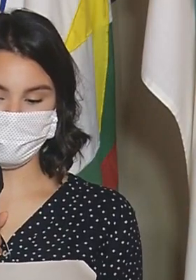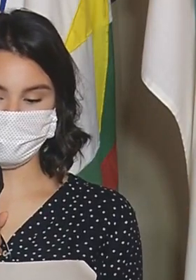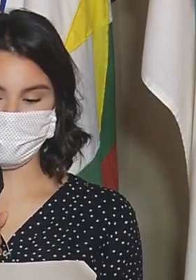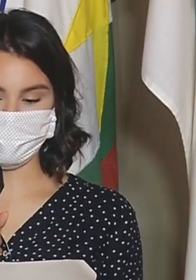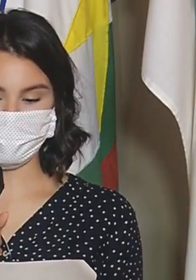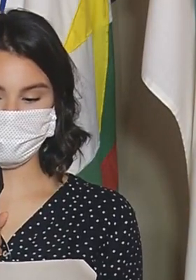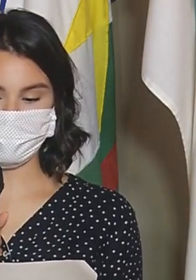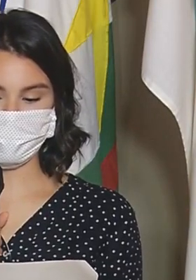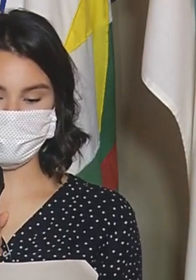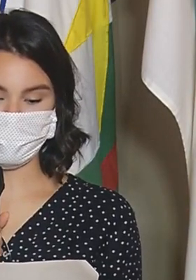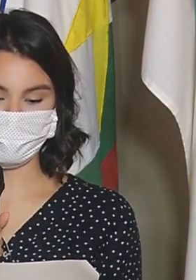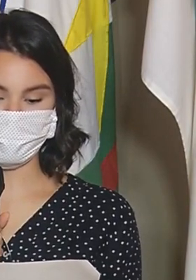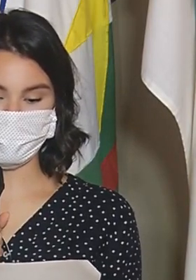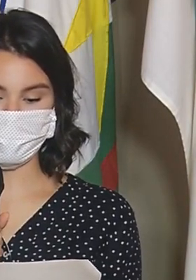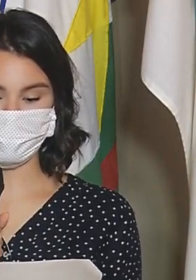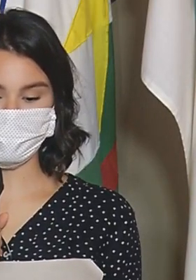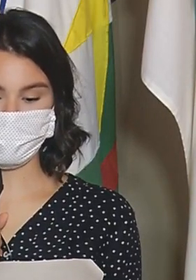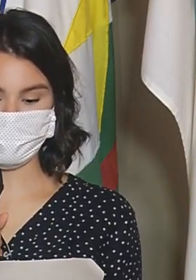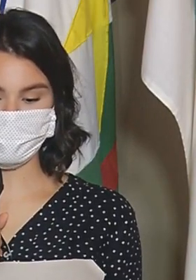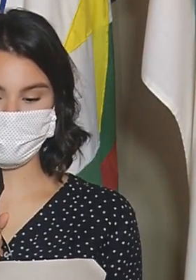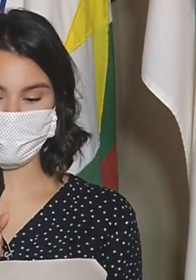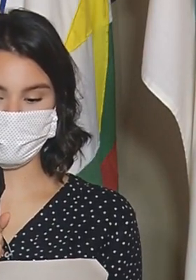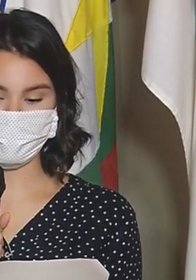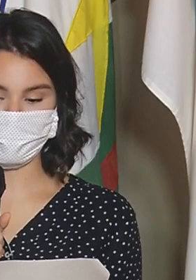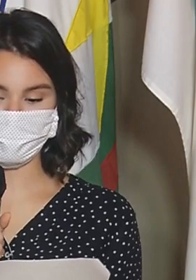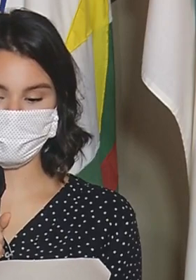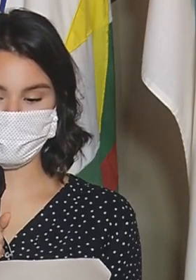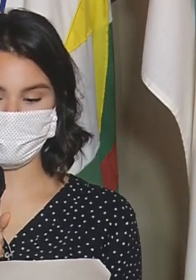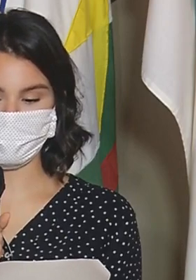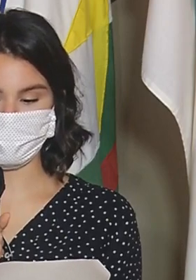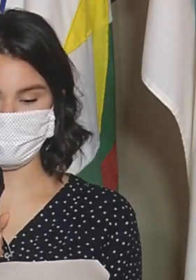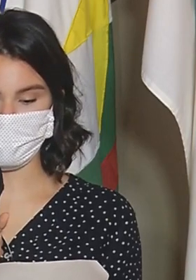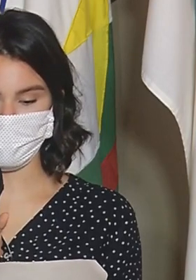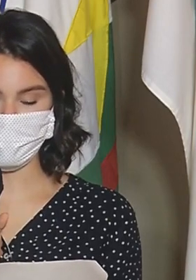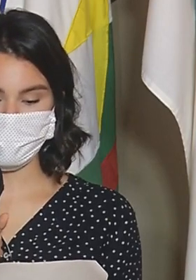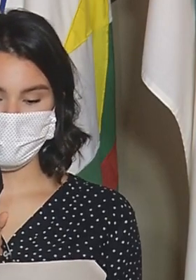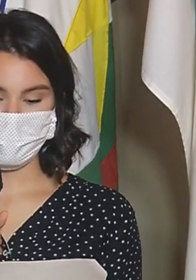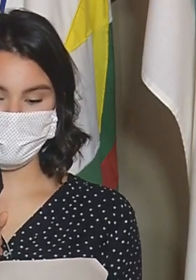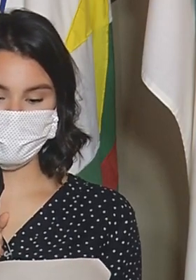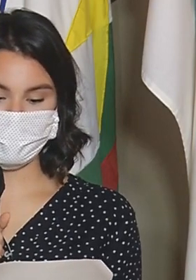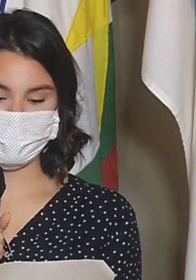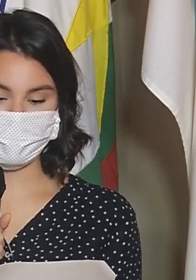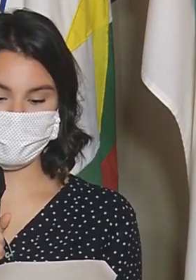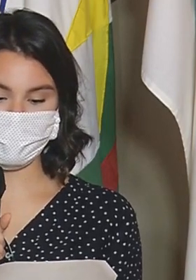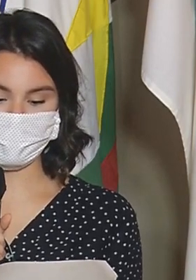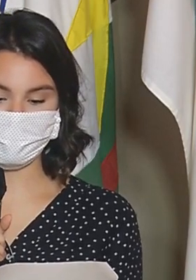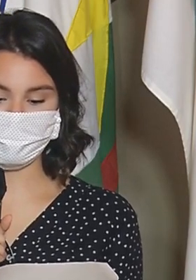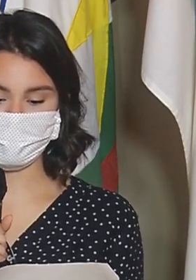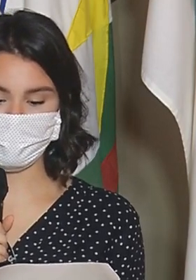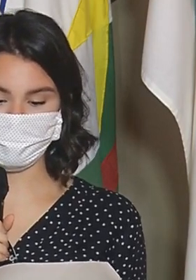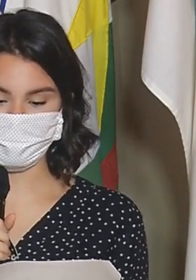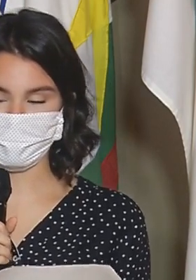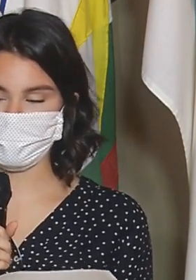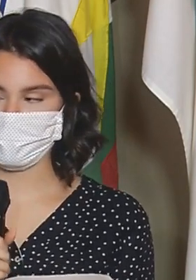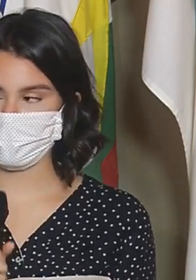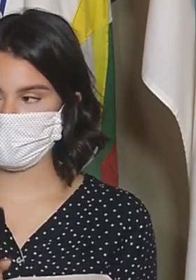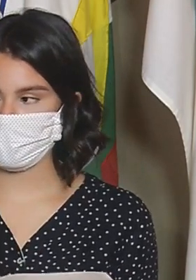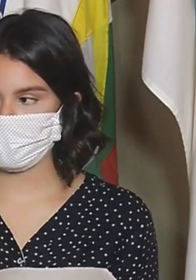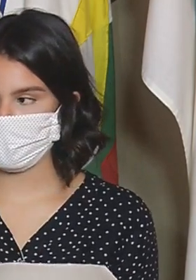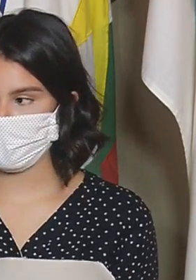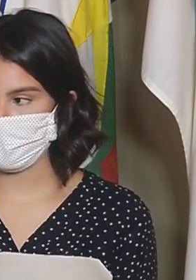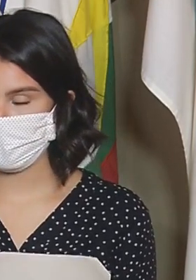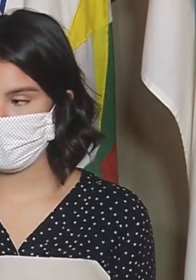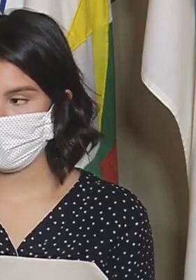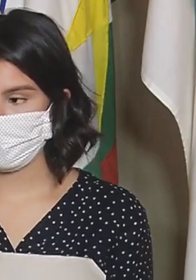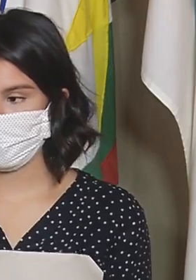fila para UTIs não deveria ser um dos princípios básicos para relaxamento do isolamento social? Quantos pacientes aguardam na fila hoje?